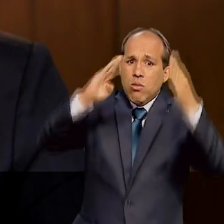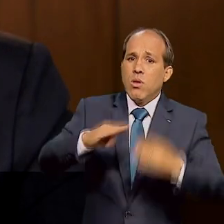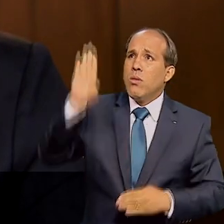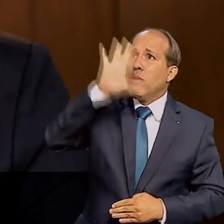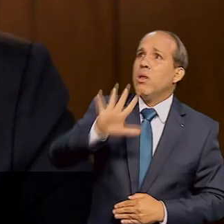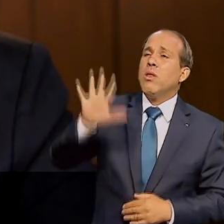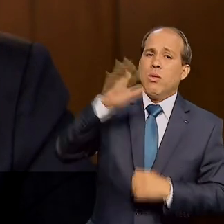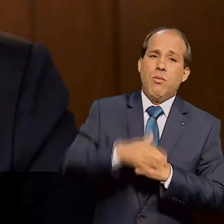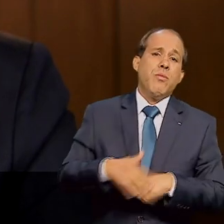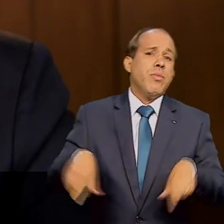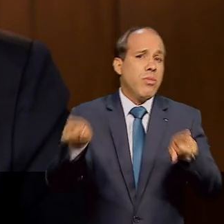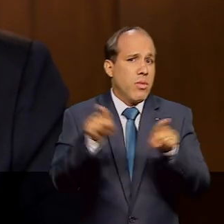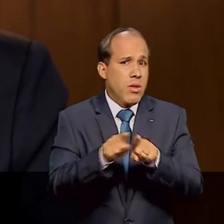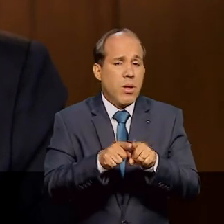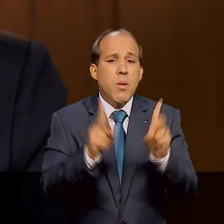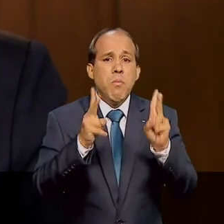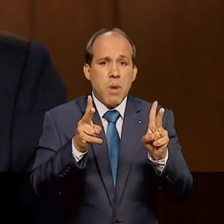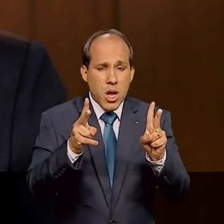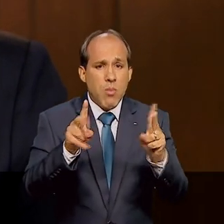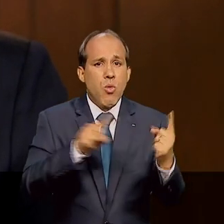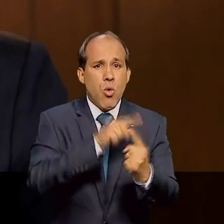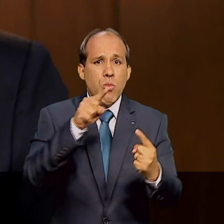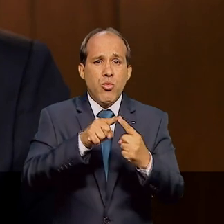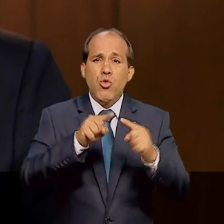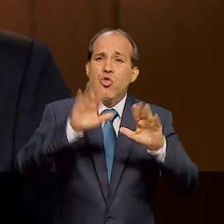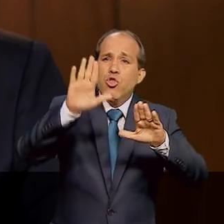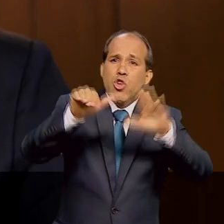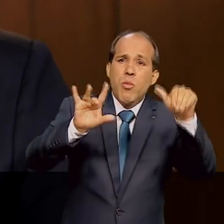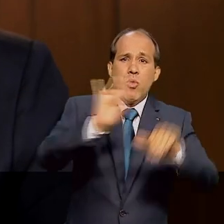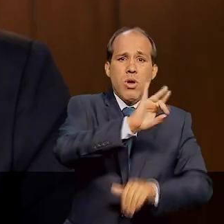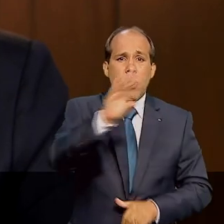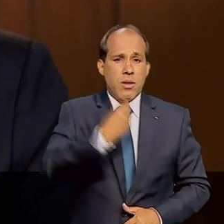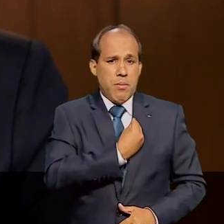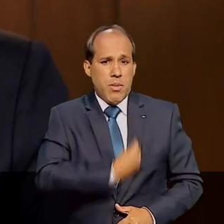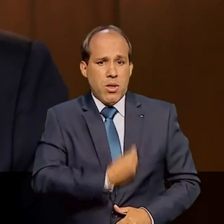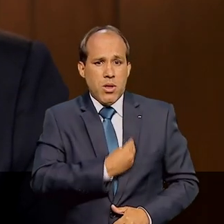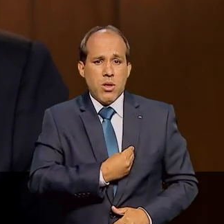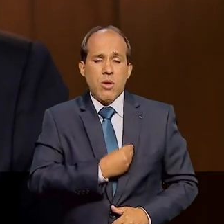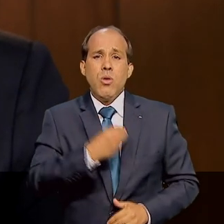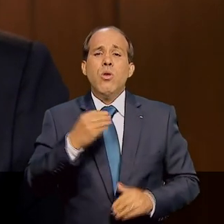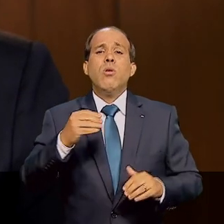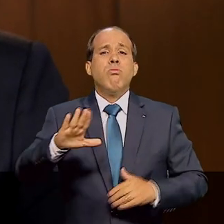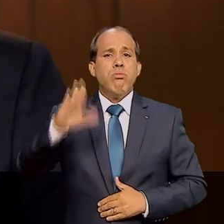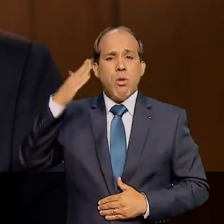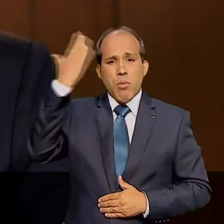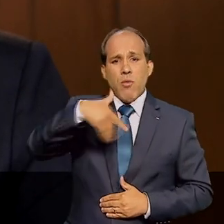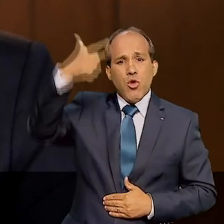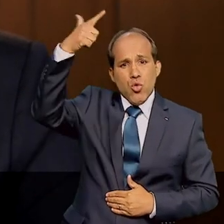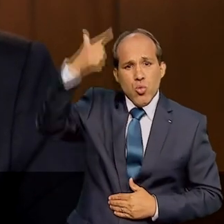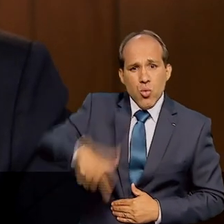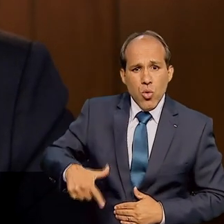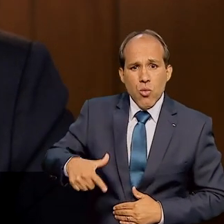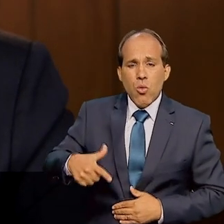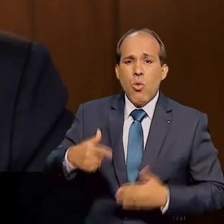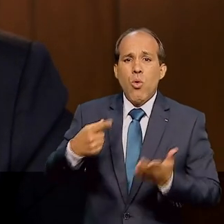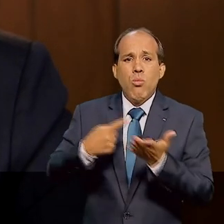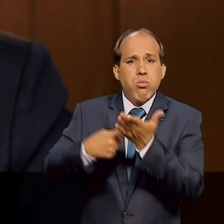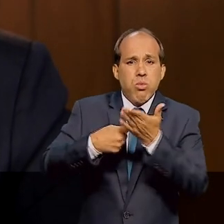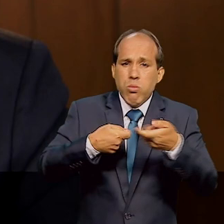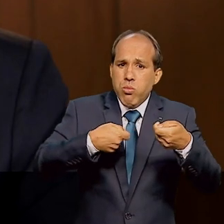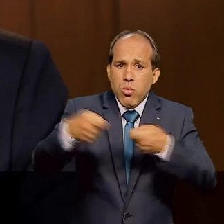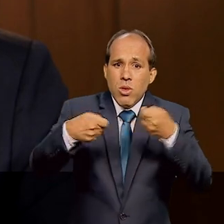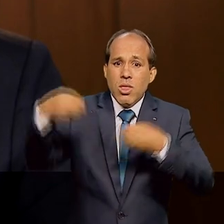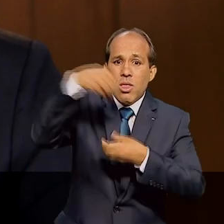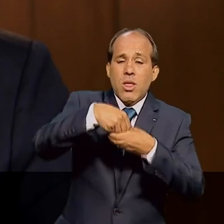território brasileiro também nesse sentido convoco todos os presentes a renovarem o compromisso com as